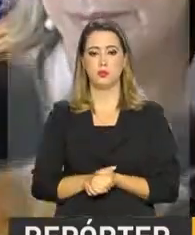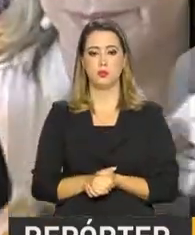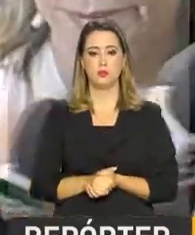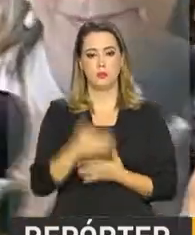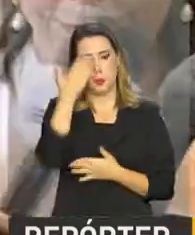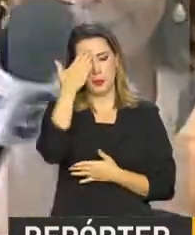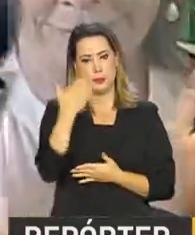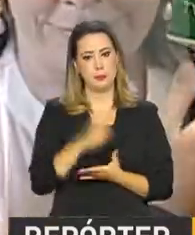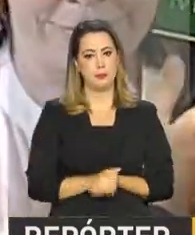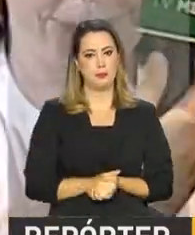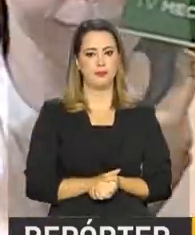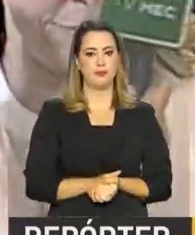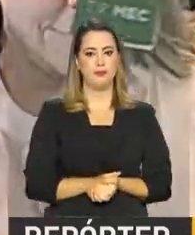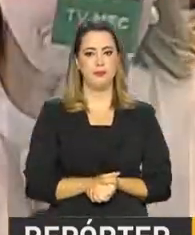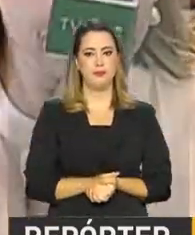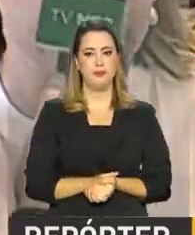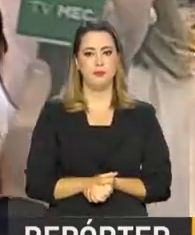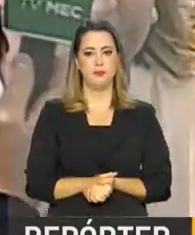Obrigado.